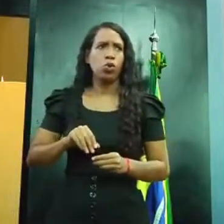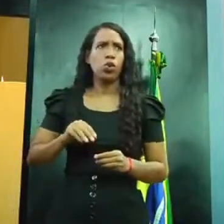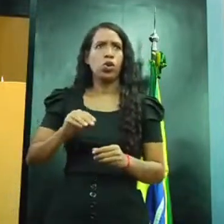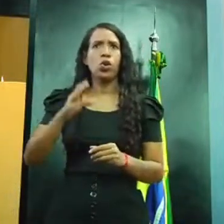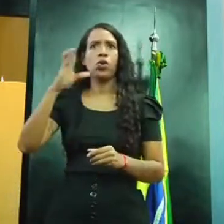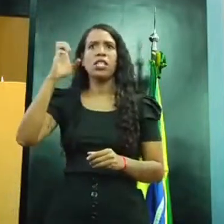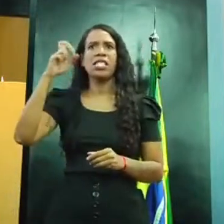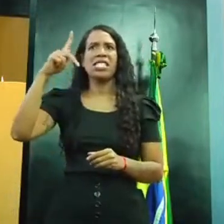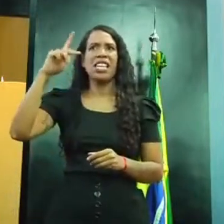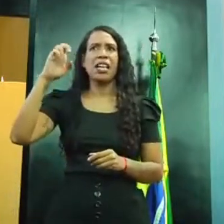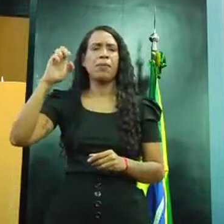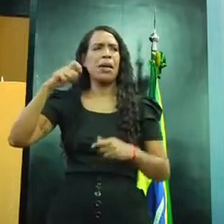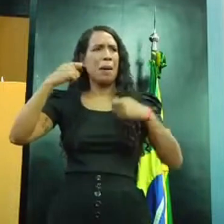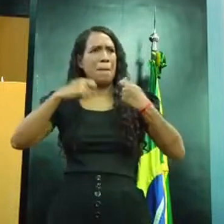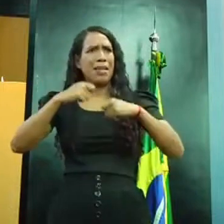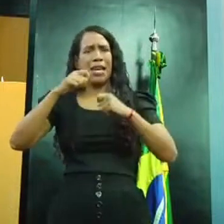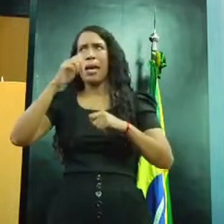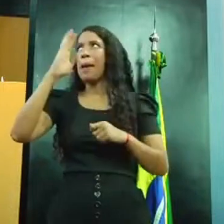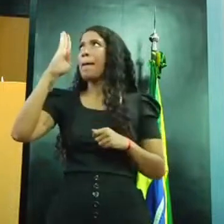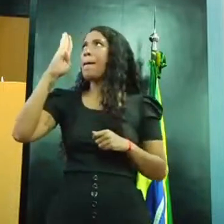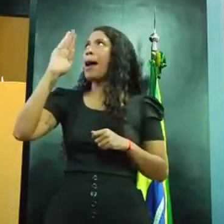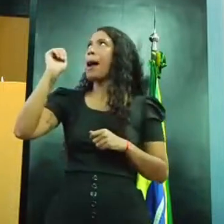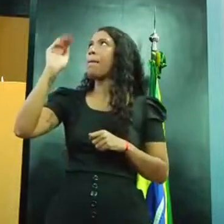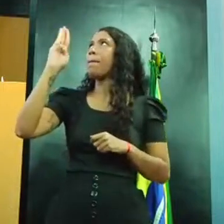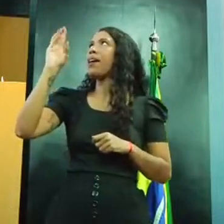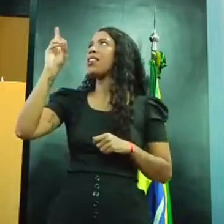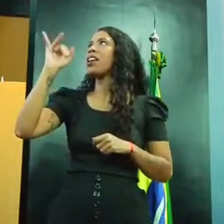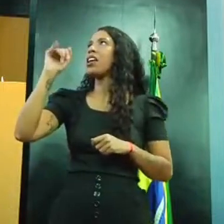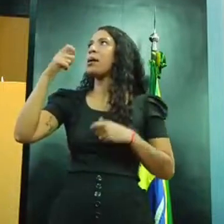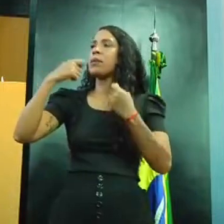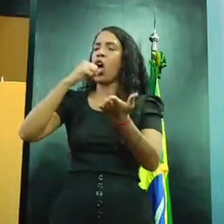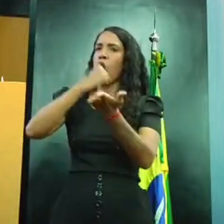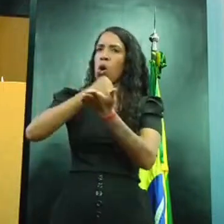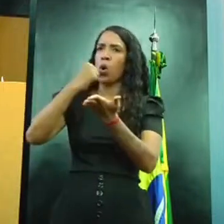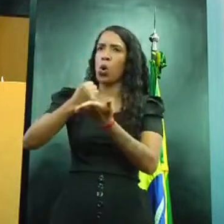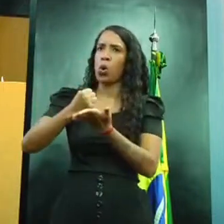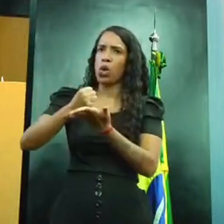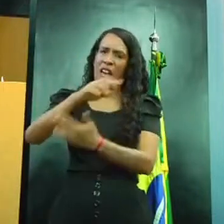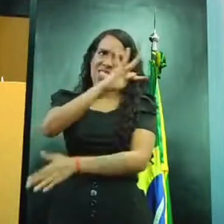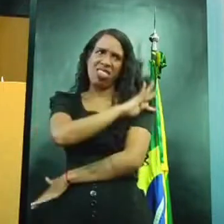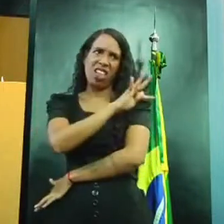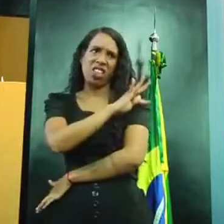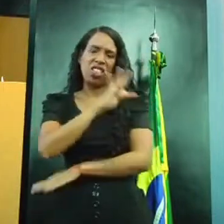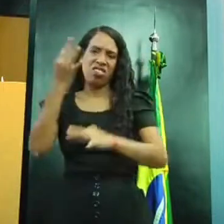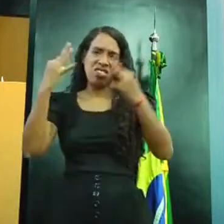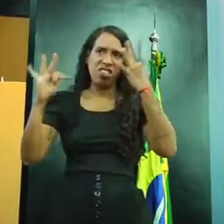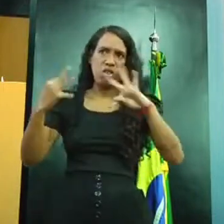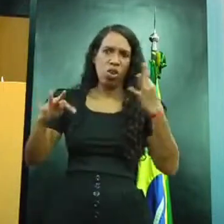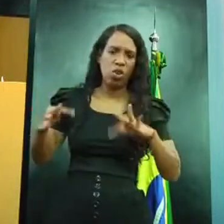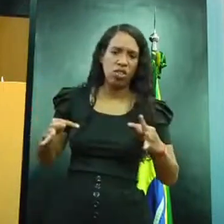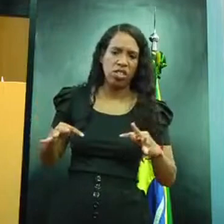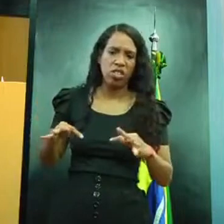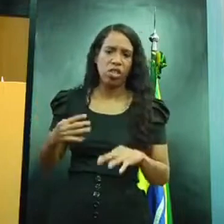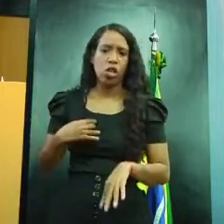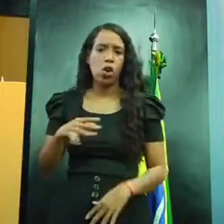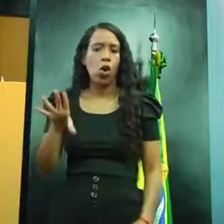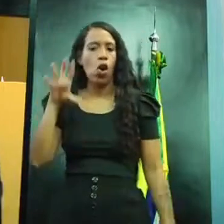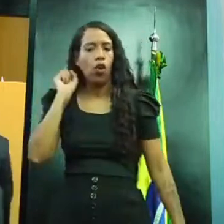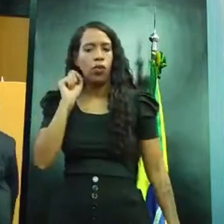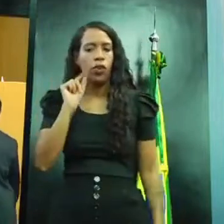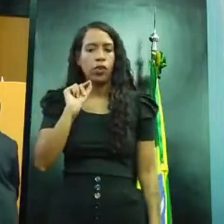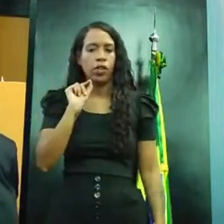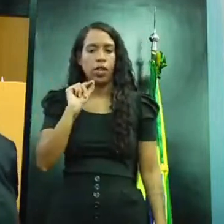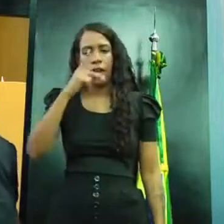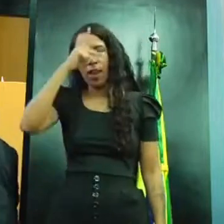SEMPES precisa da BDI para contratar encomenda tecnológica? E o que eu ouvi é